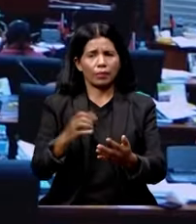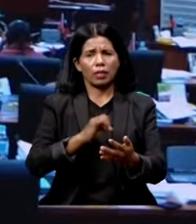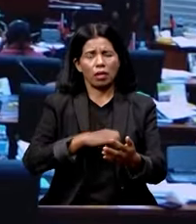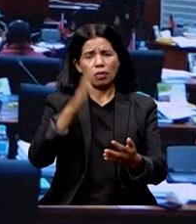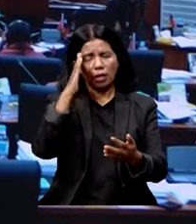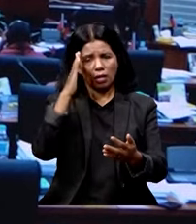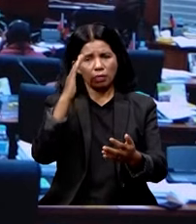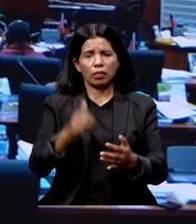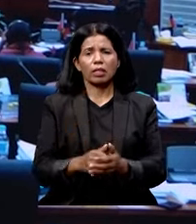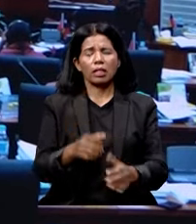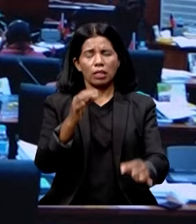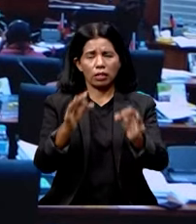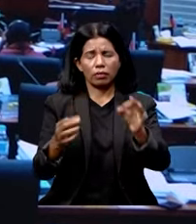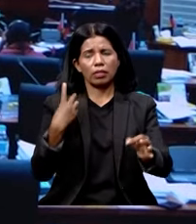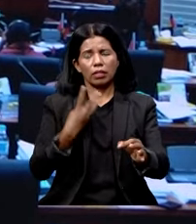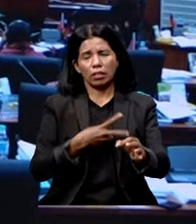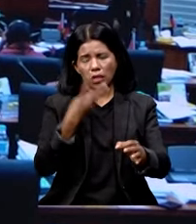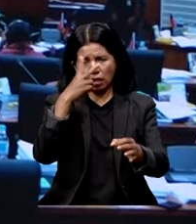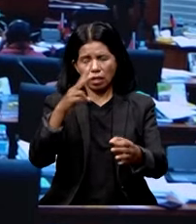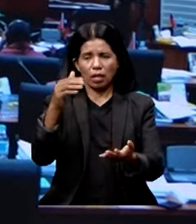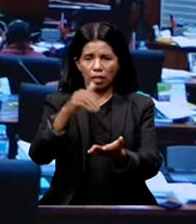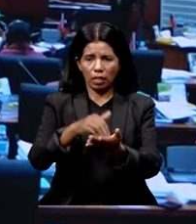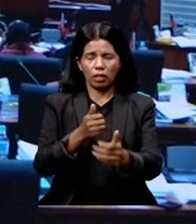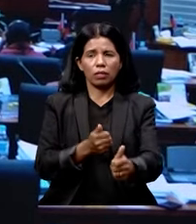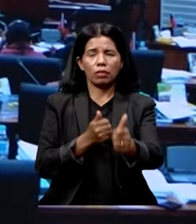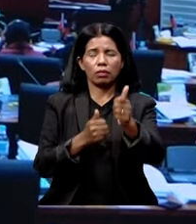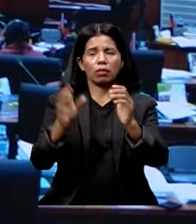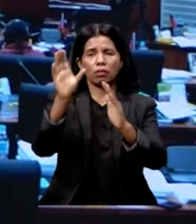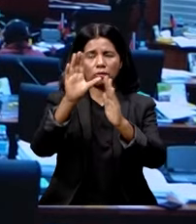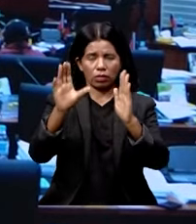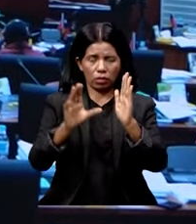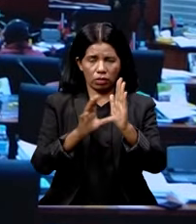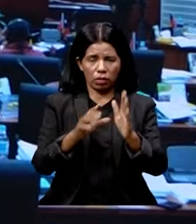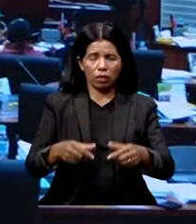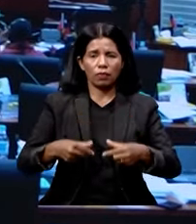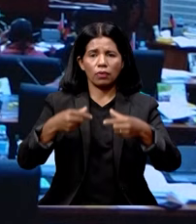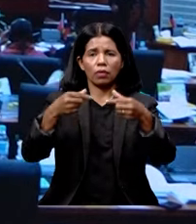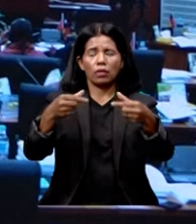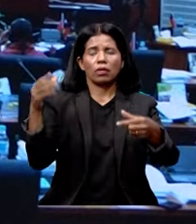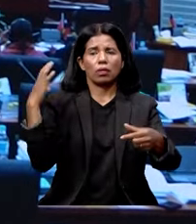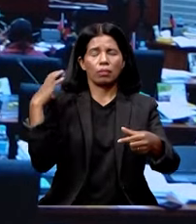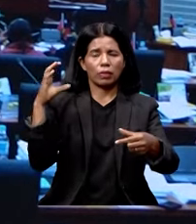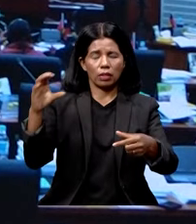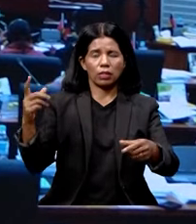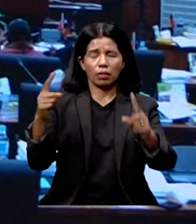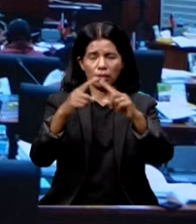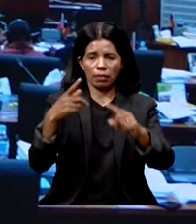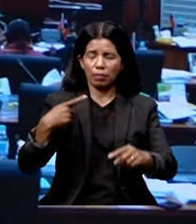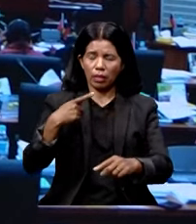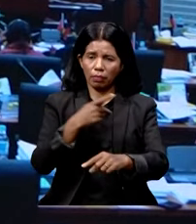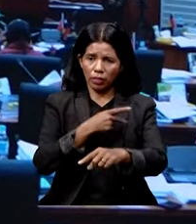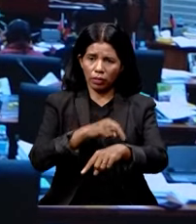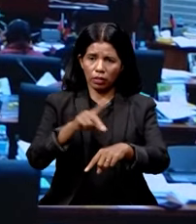encanta, se ita rede dia que fila fali, tuir constituição for competência para Parlamento Nacional